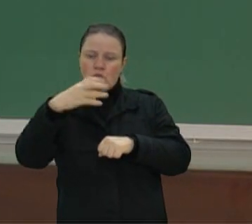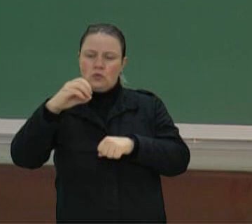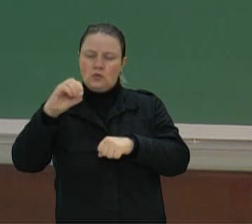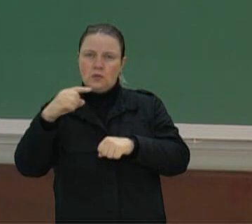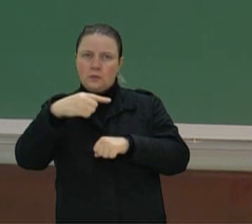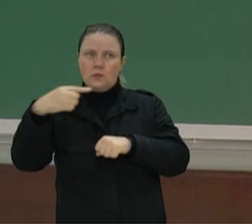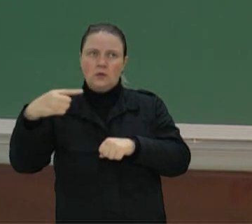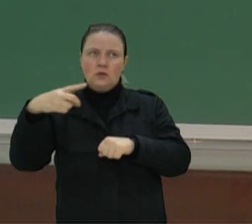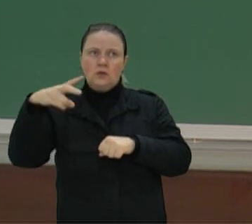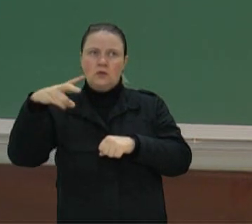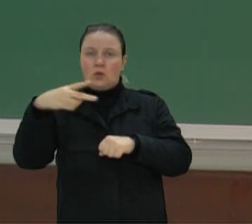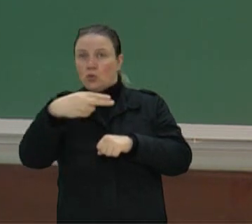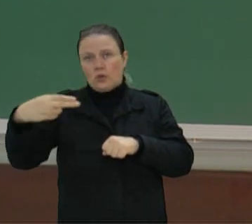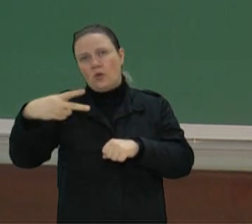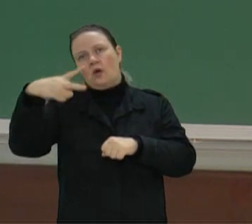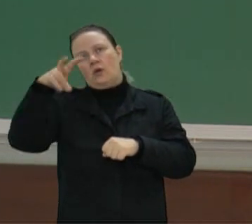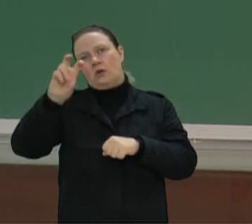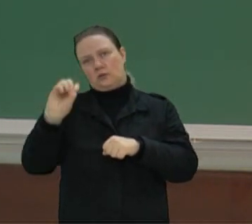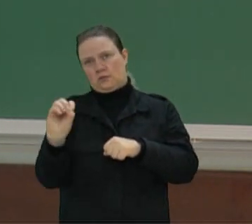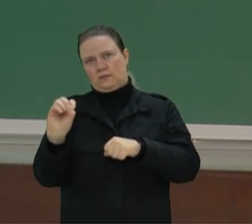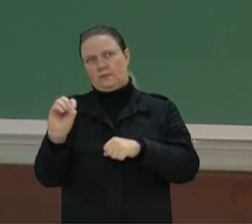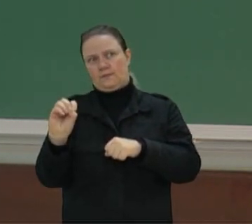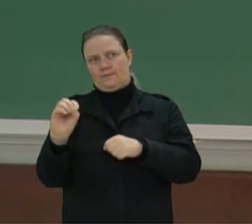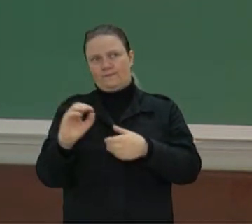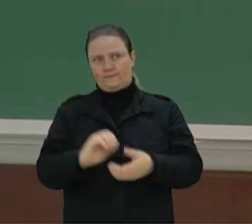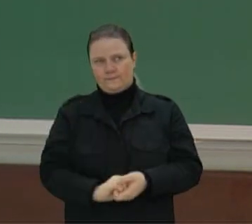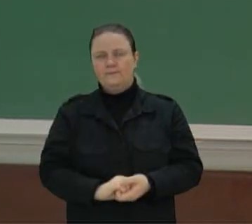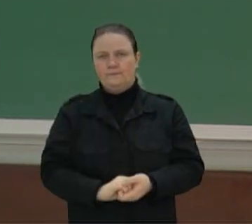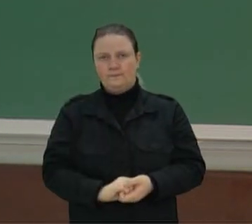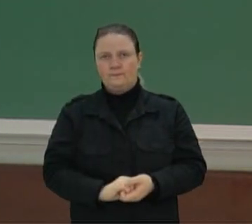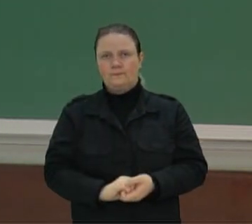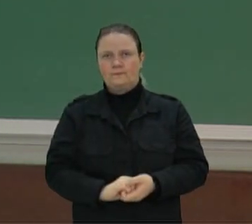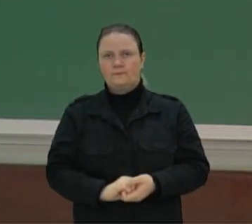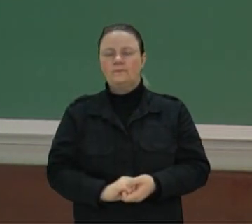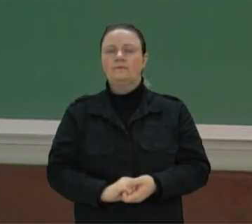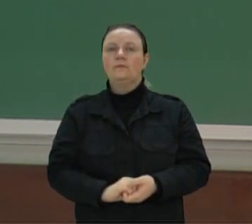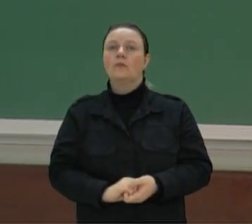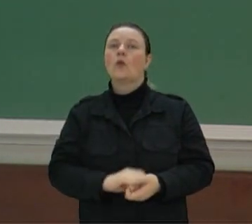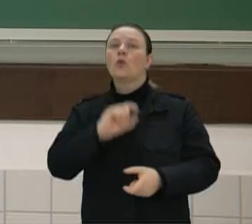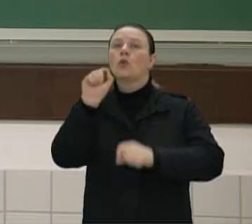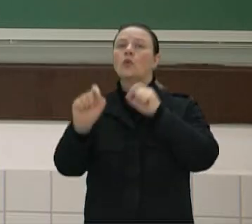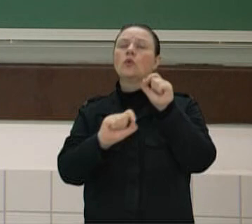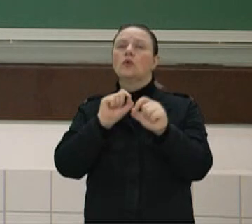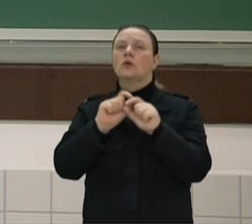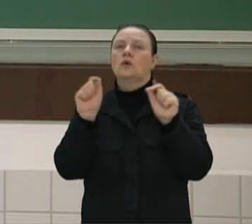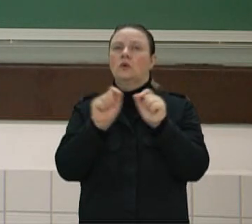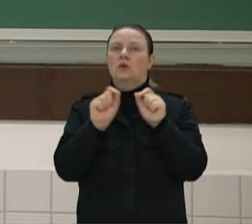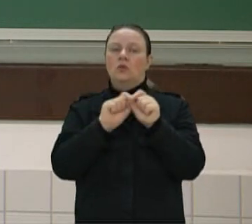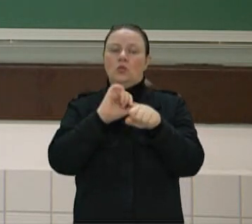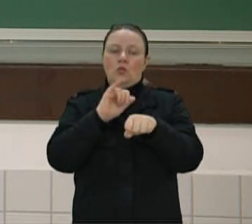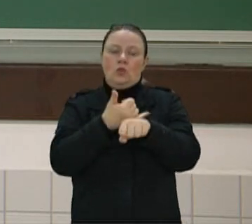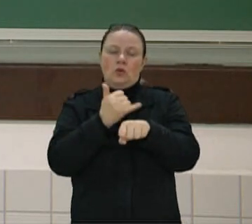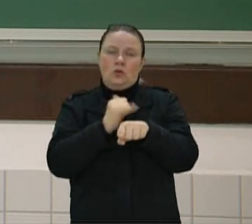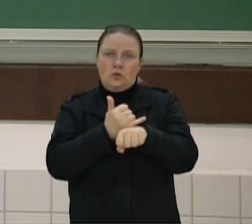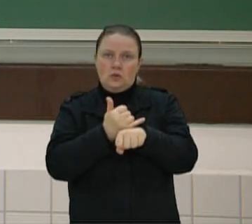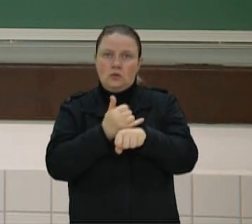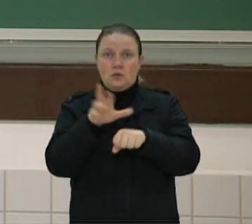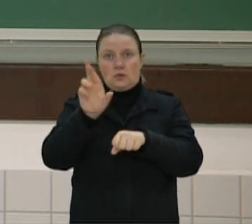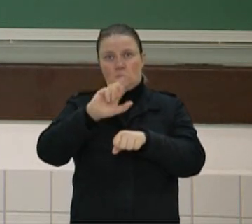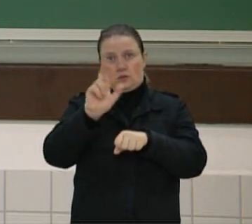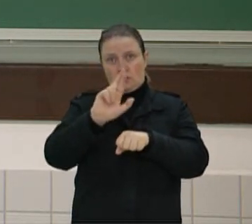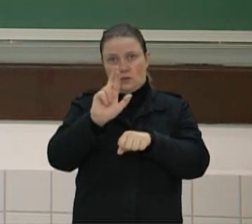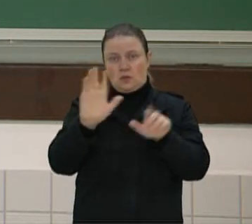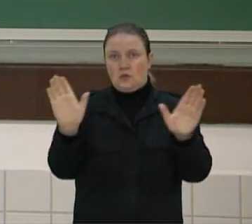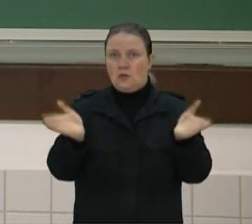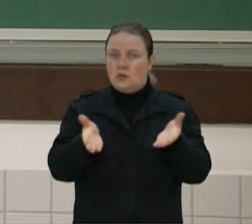seria montante menos capital igual aos juros. Então, eu calculei os juros em reais. E agora a gente